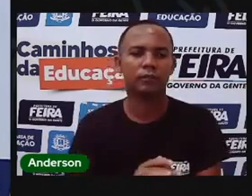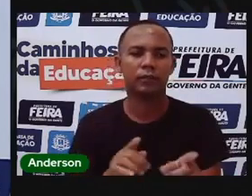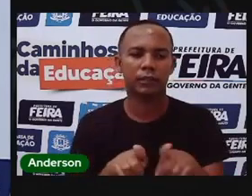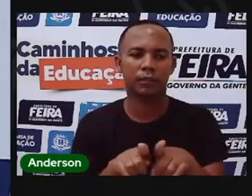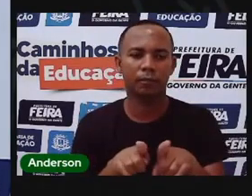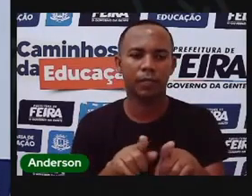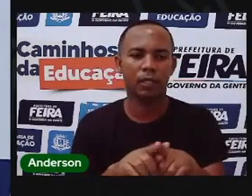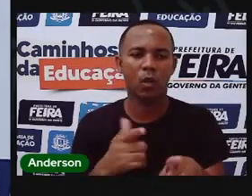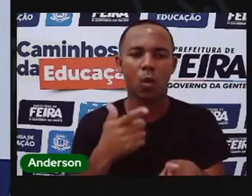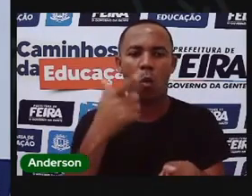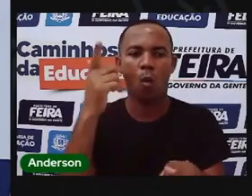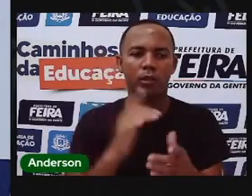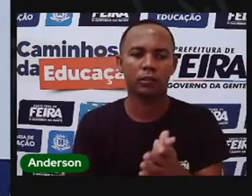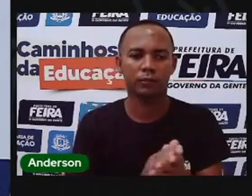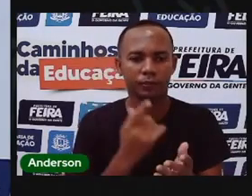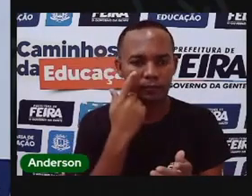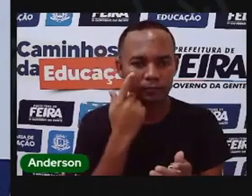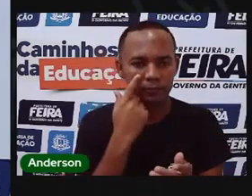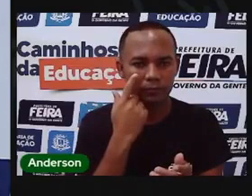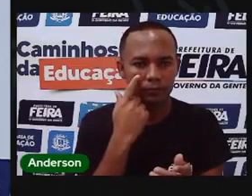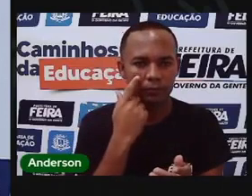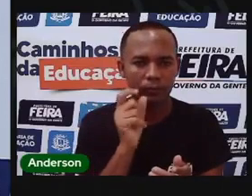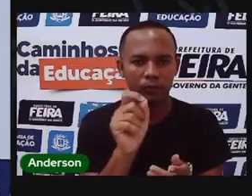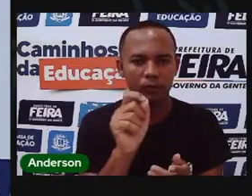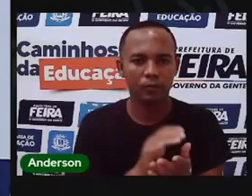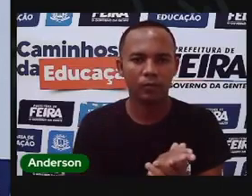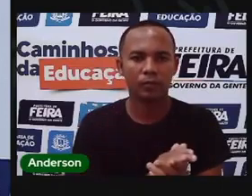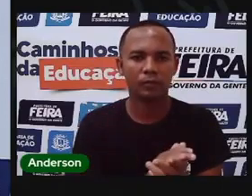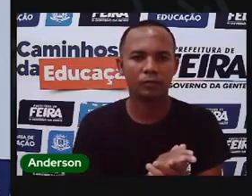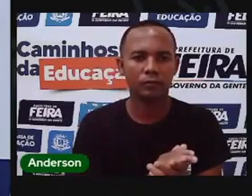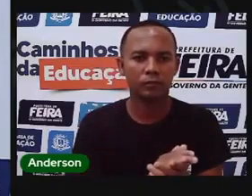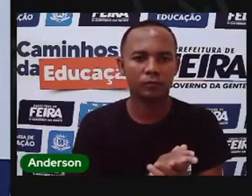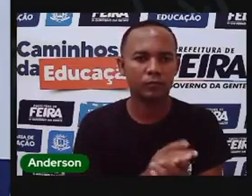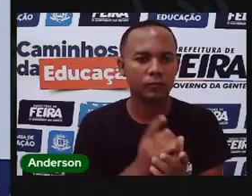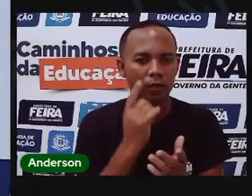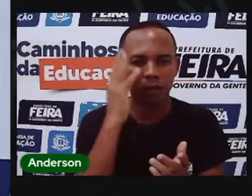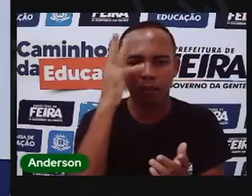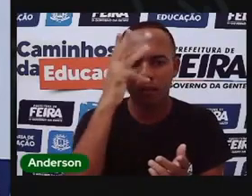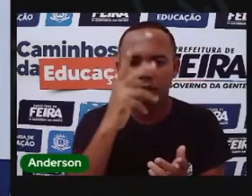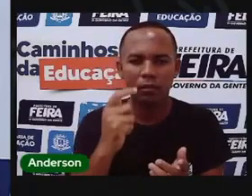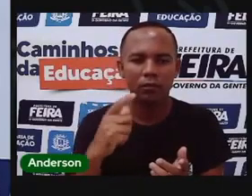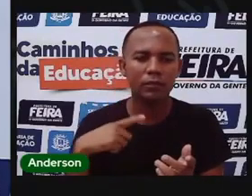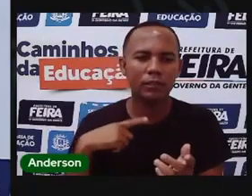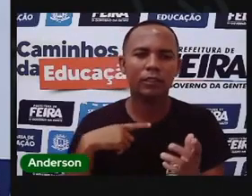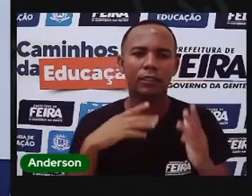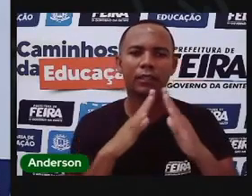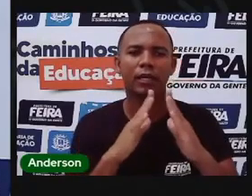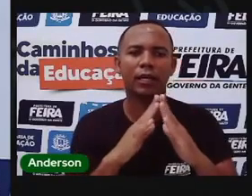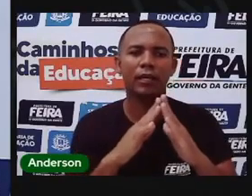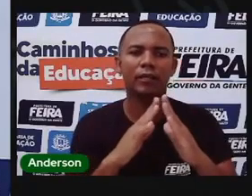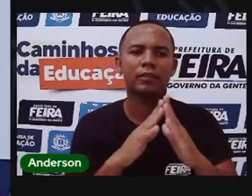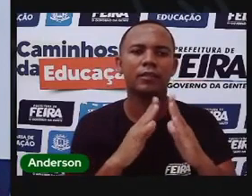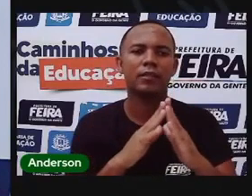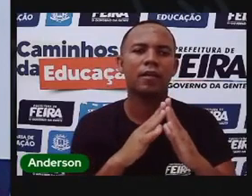Bom, uma outra plantinha que a Pró trouxe foi esse pezinho de hortelã. Olha que lindinho. Quem já viu